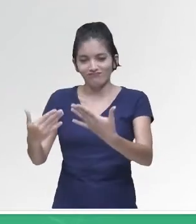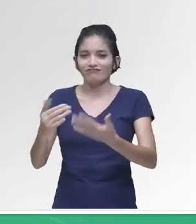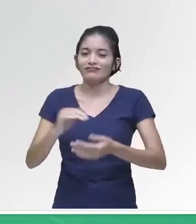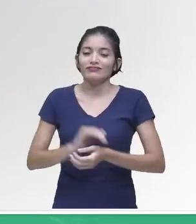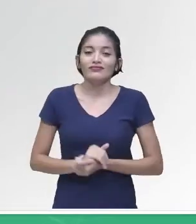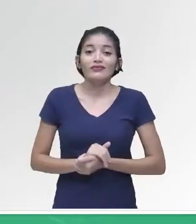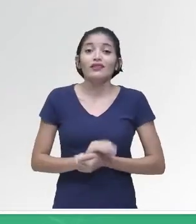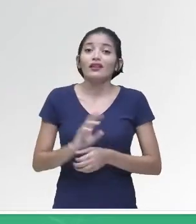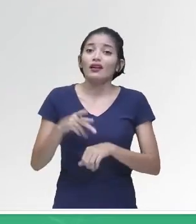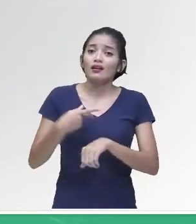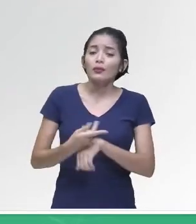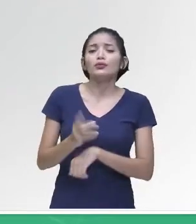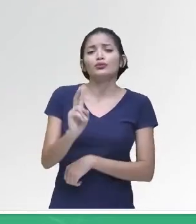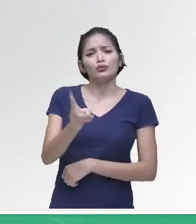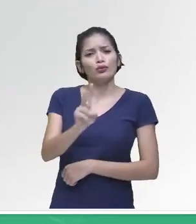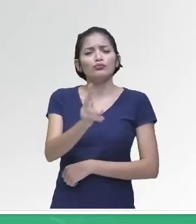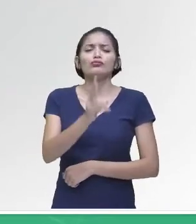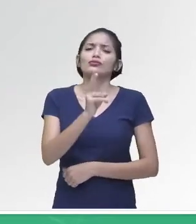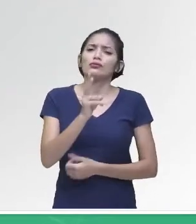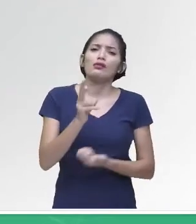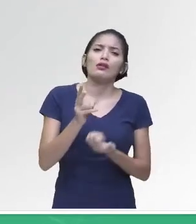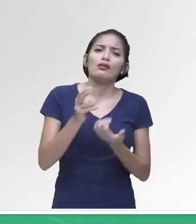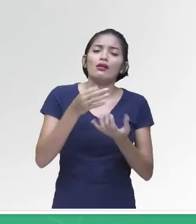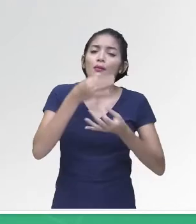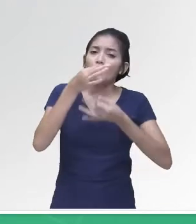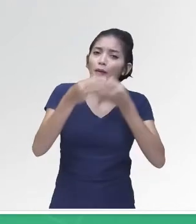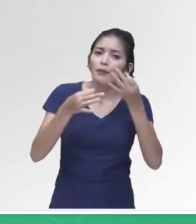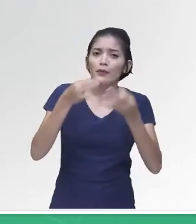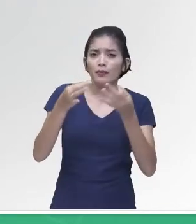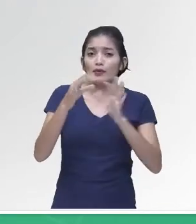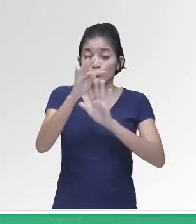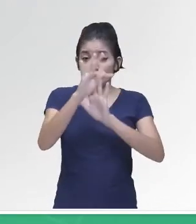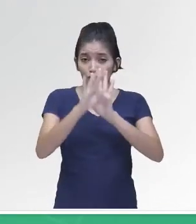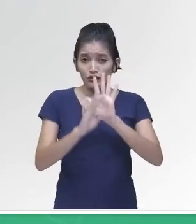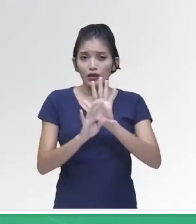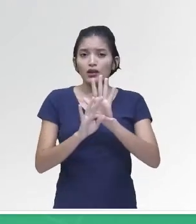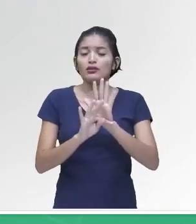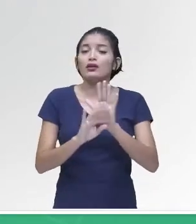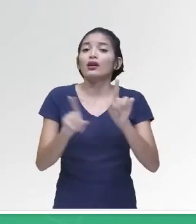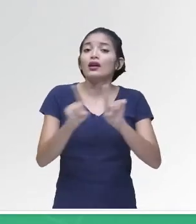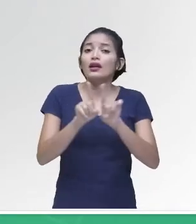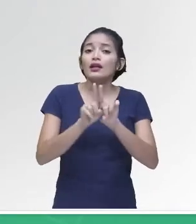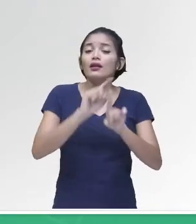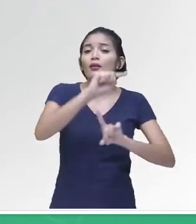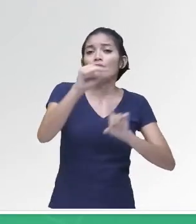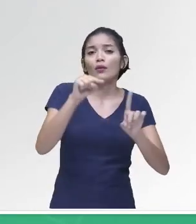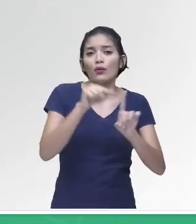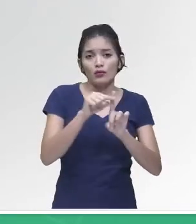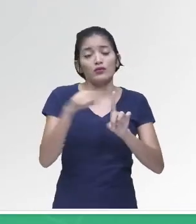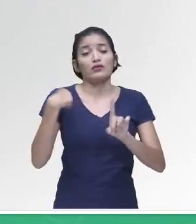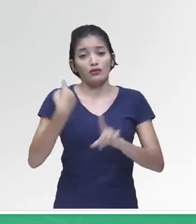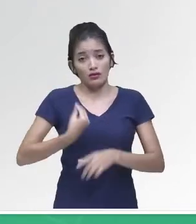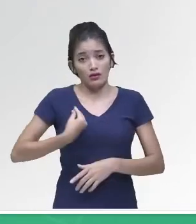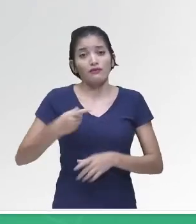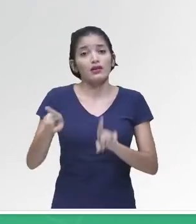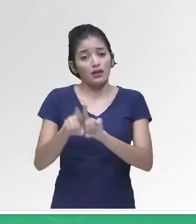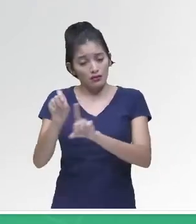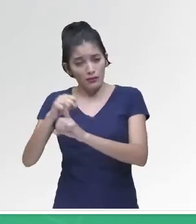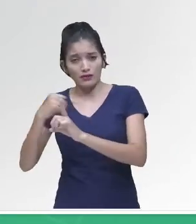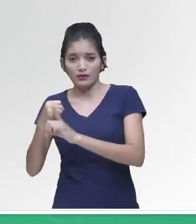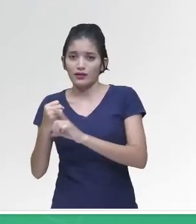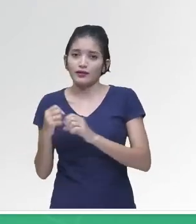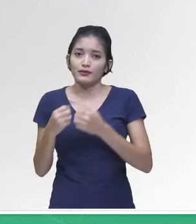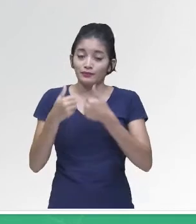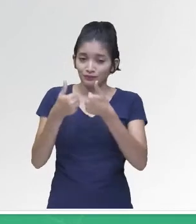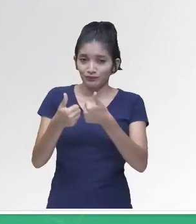a gente vai avançar e comentar sobre esse texto de opinião e a função social dele na nossa vida em sociedade, beleza?